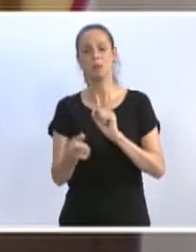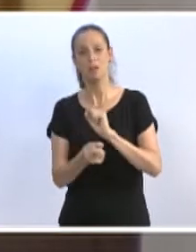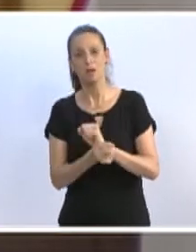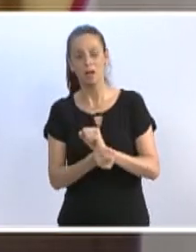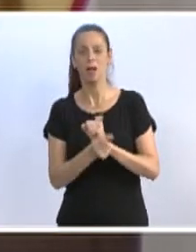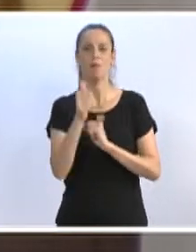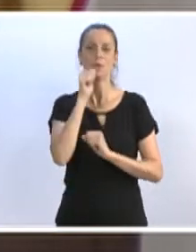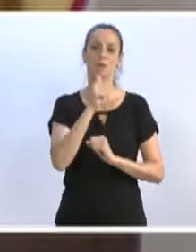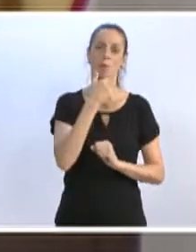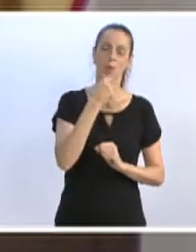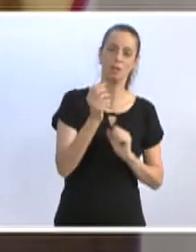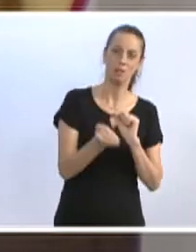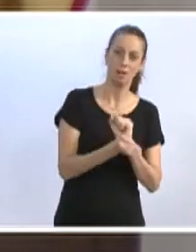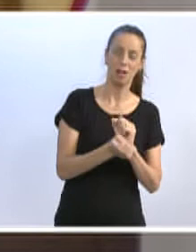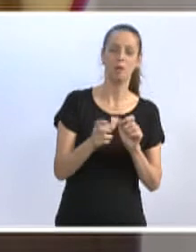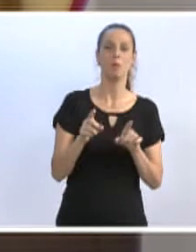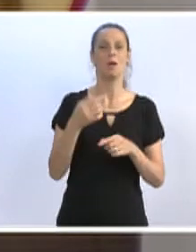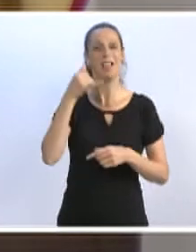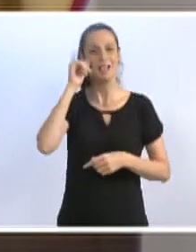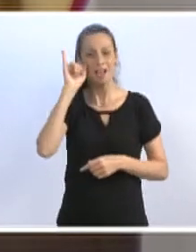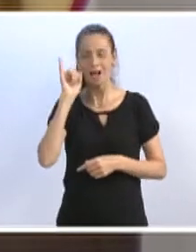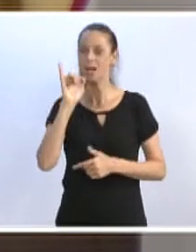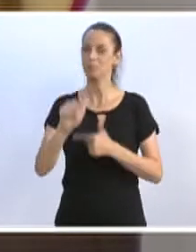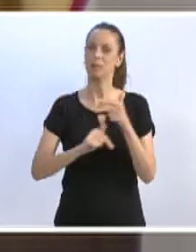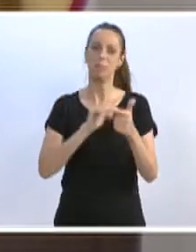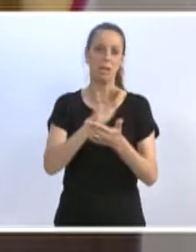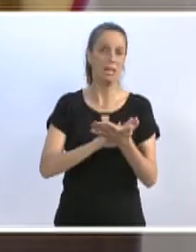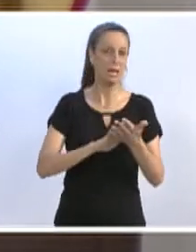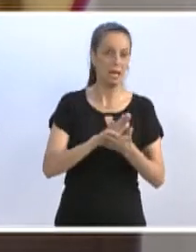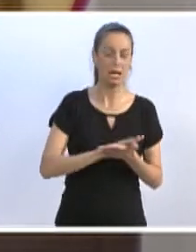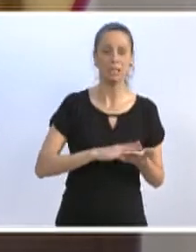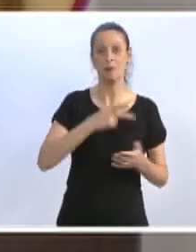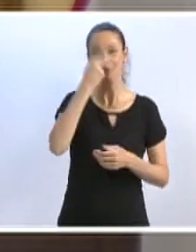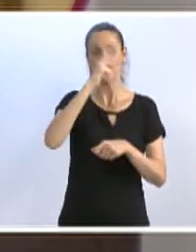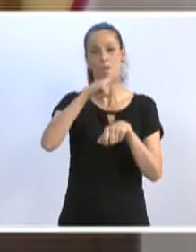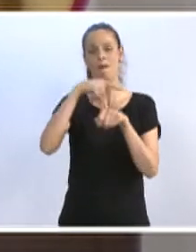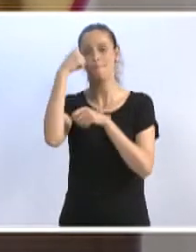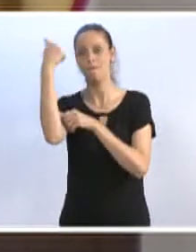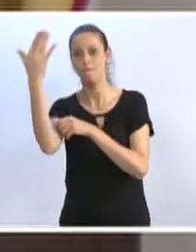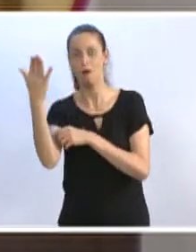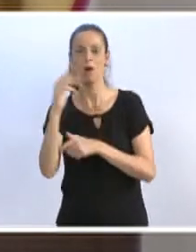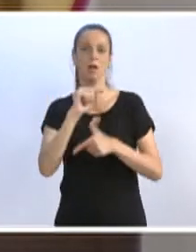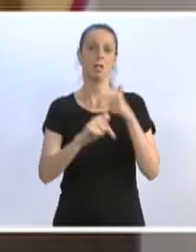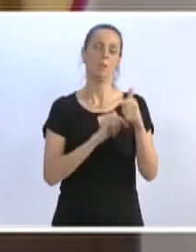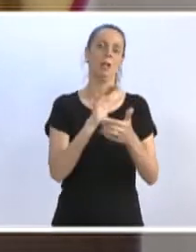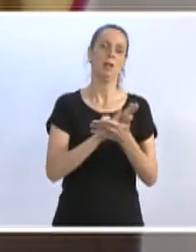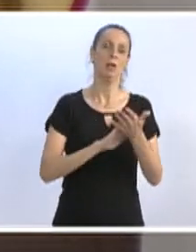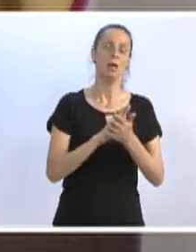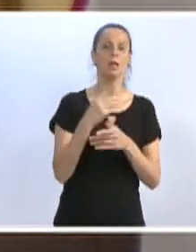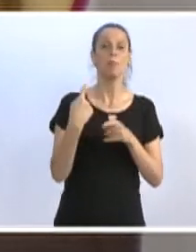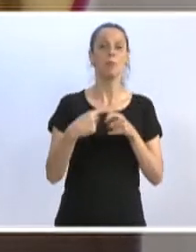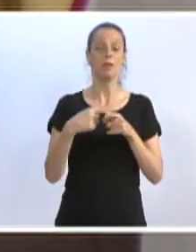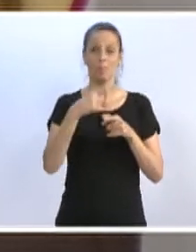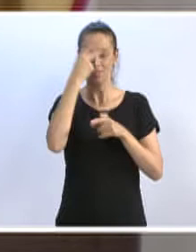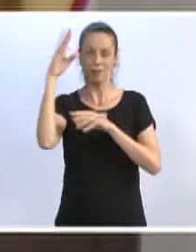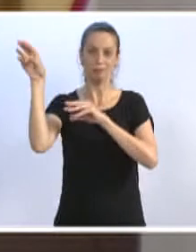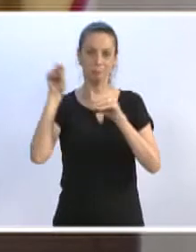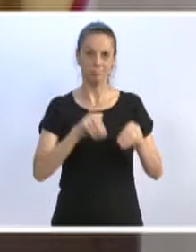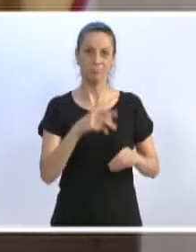tua escrava, nem teu gado, nem o estrangeiro, porque vive em tuas cidades.